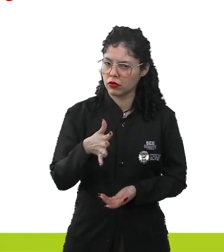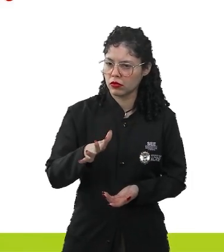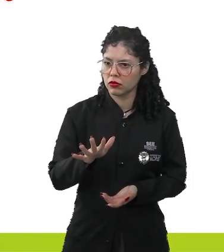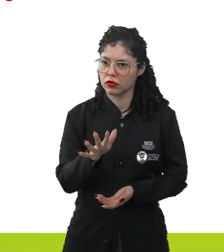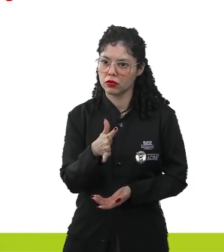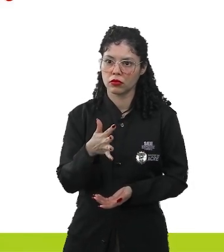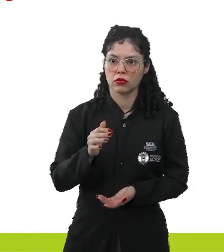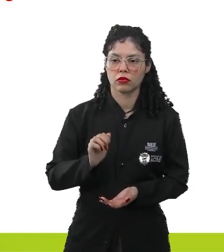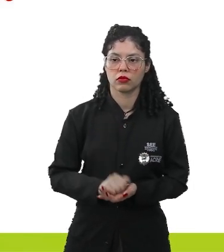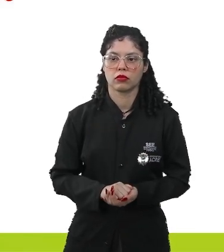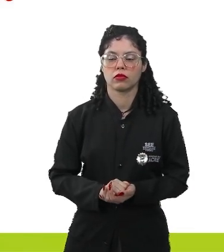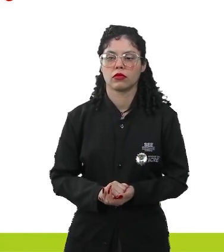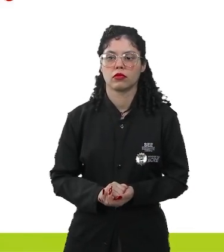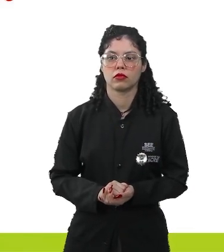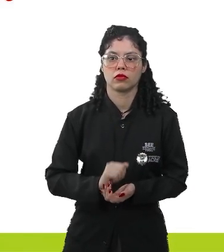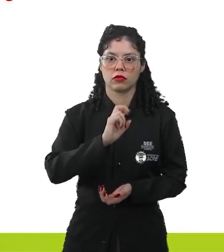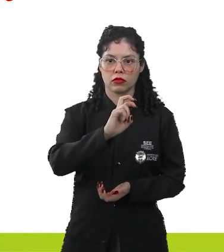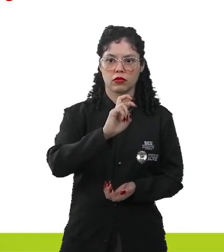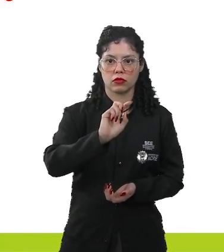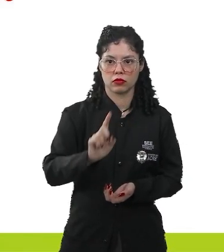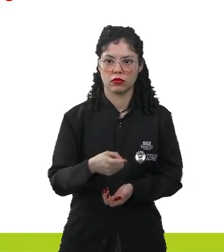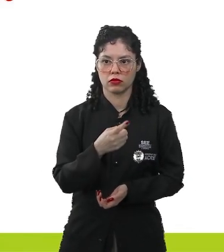aproximadamente